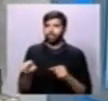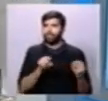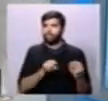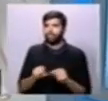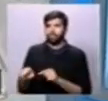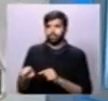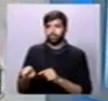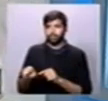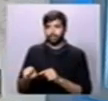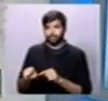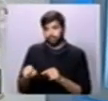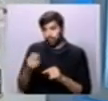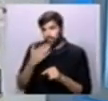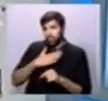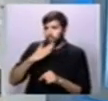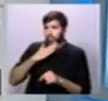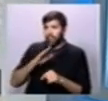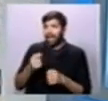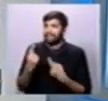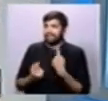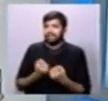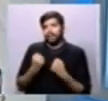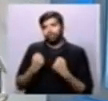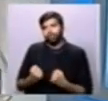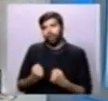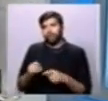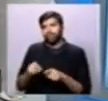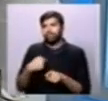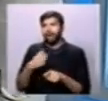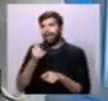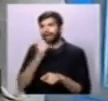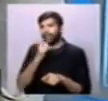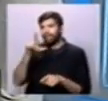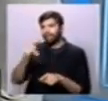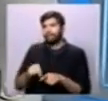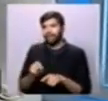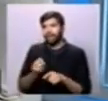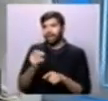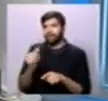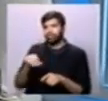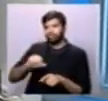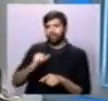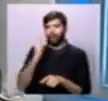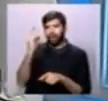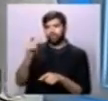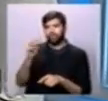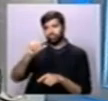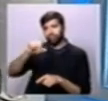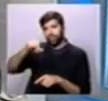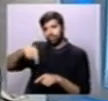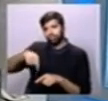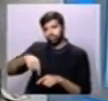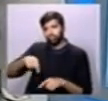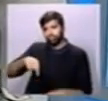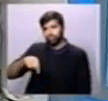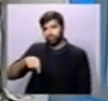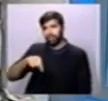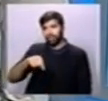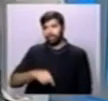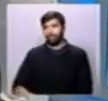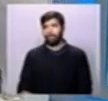sendo moderado, temporariamente até forte, no Algarve e também nas terras altas da região sul, é vento do quadrante